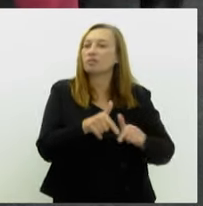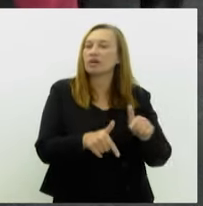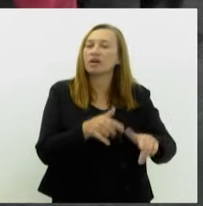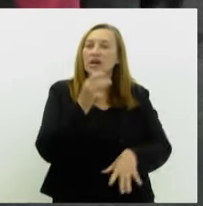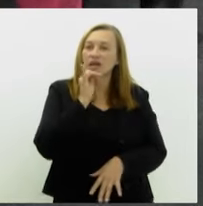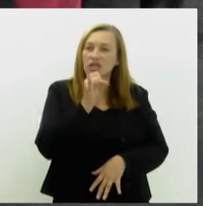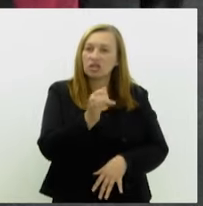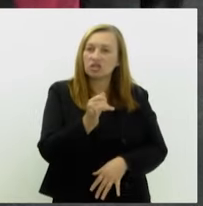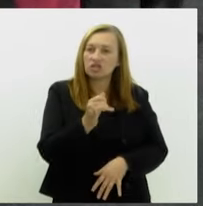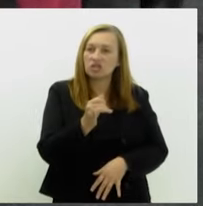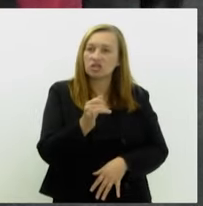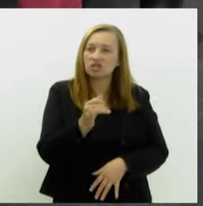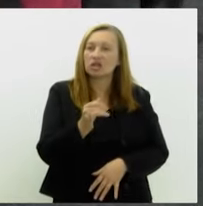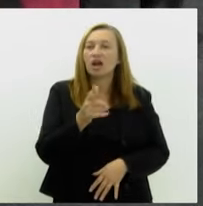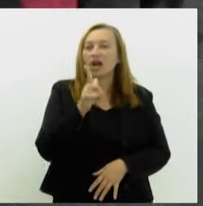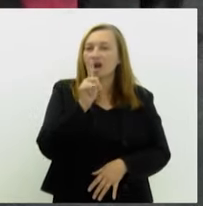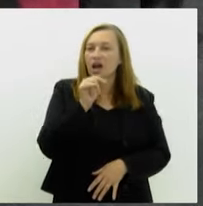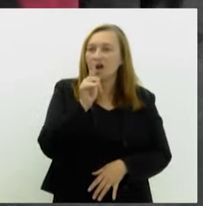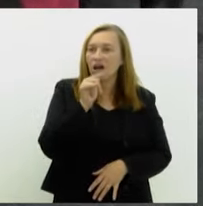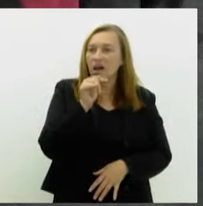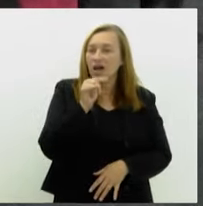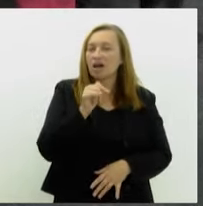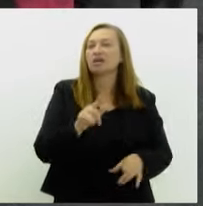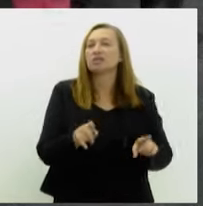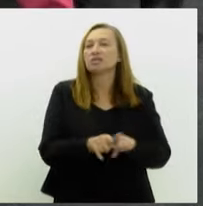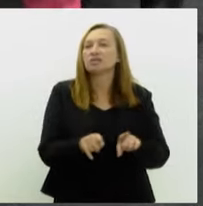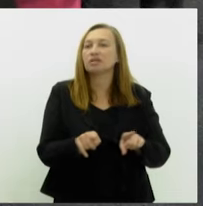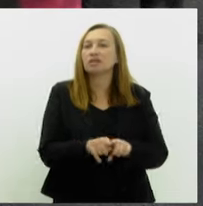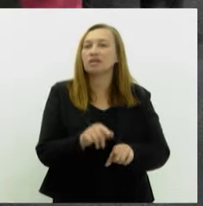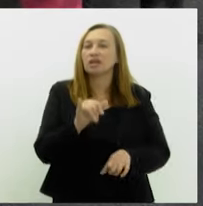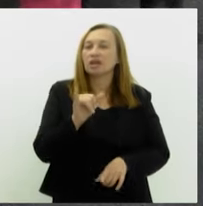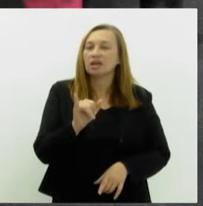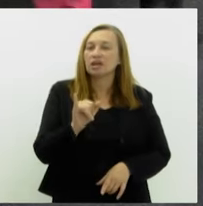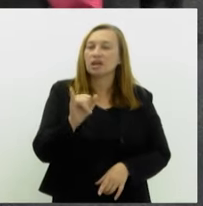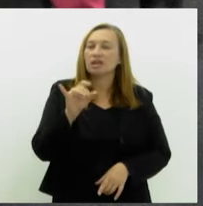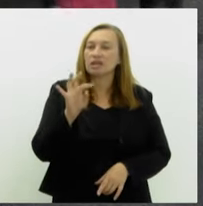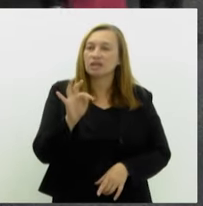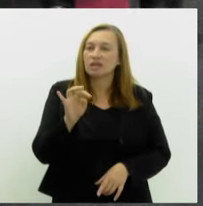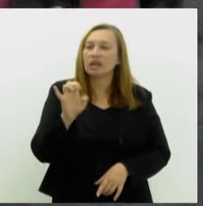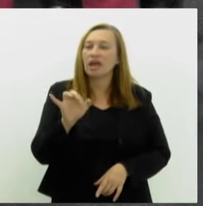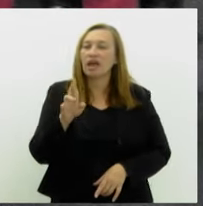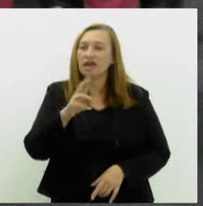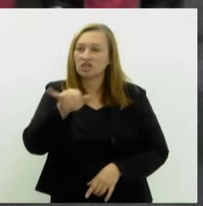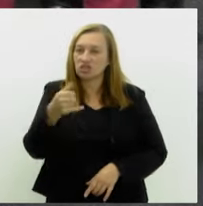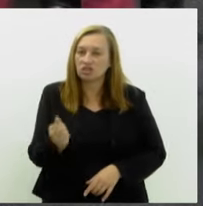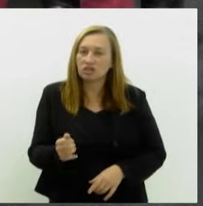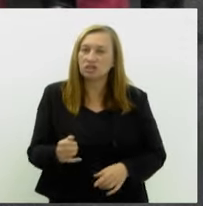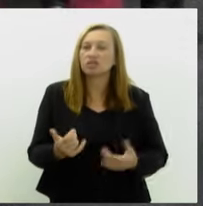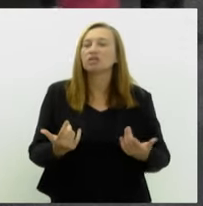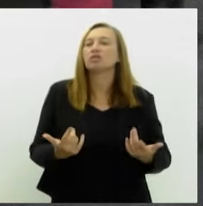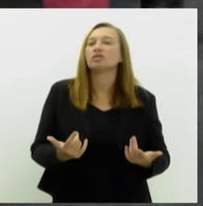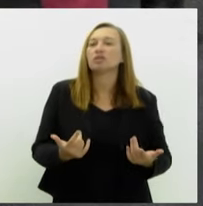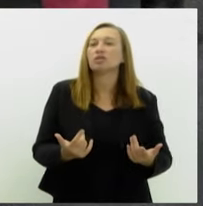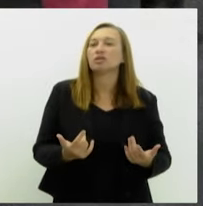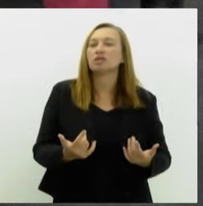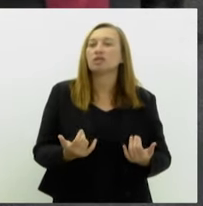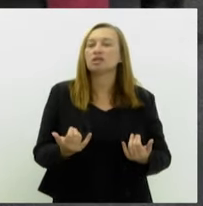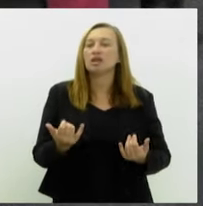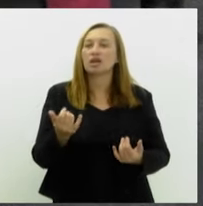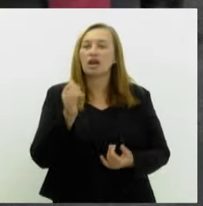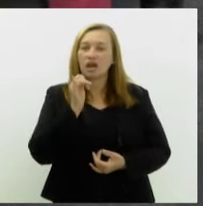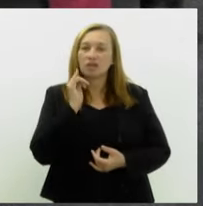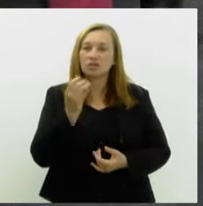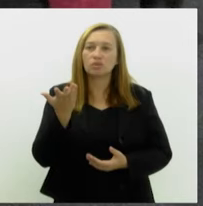energia elétrica e água, e também, à época, a presidência do ITERJ. E uma das debilidades que a presidenta nos relatou na